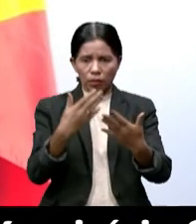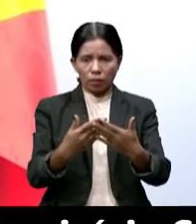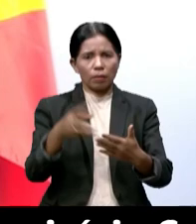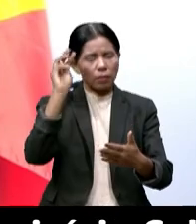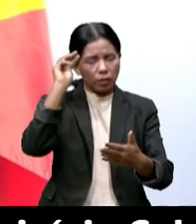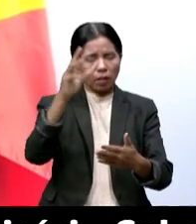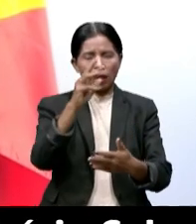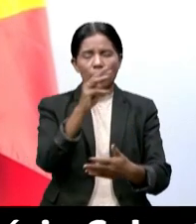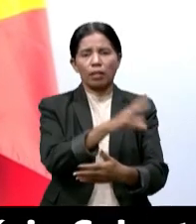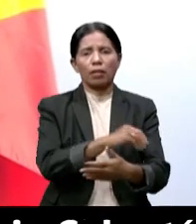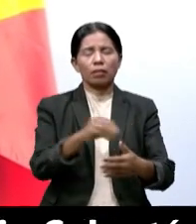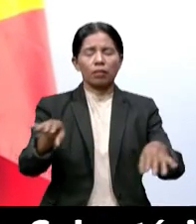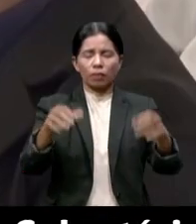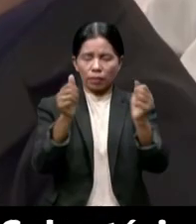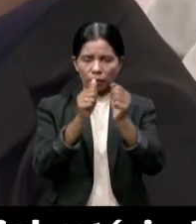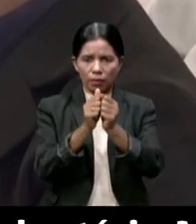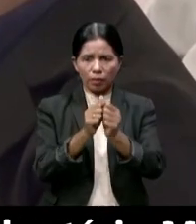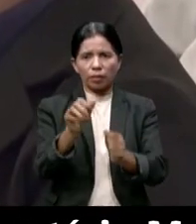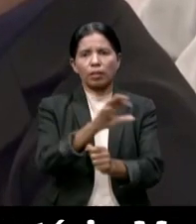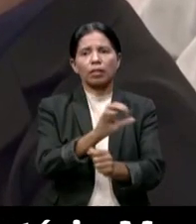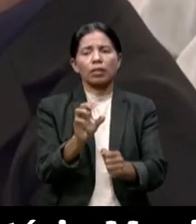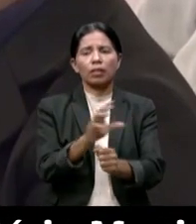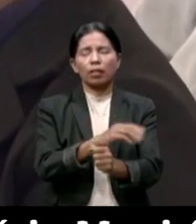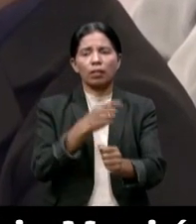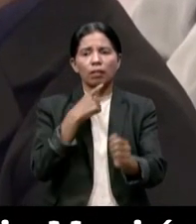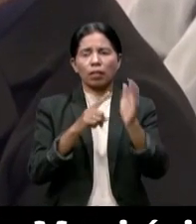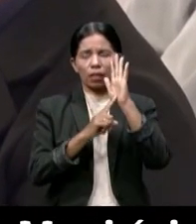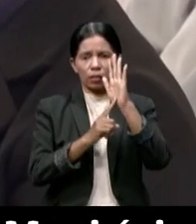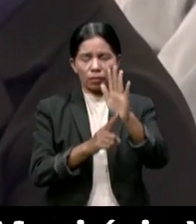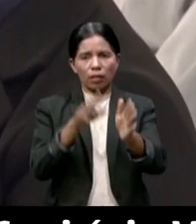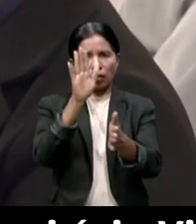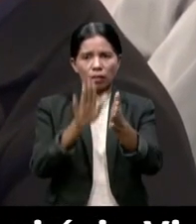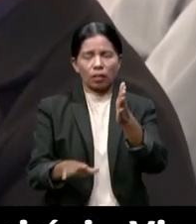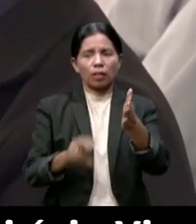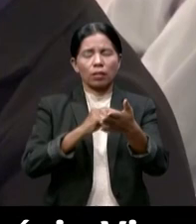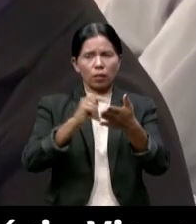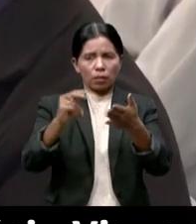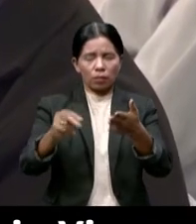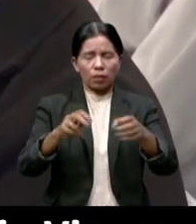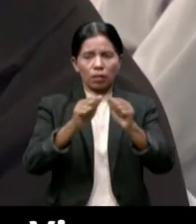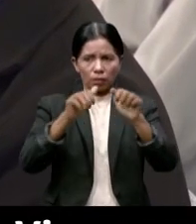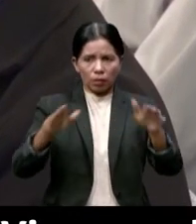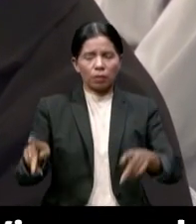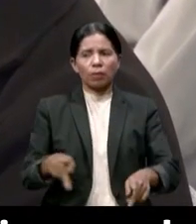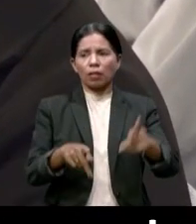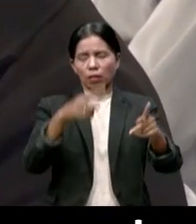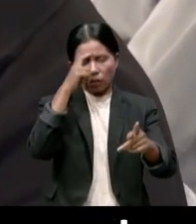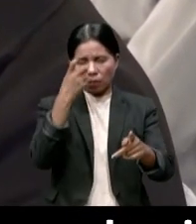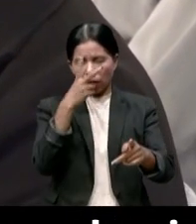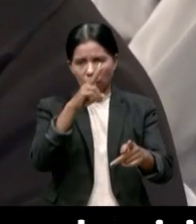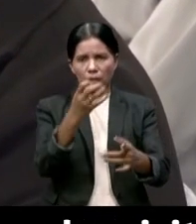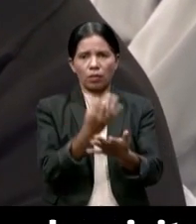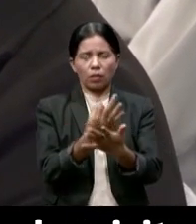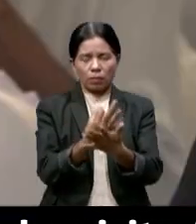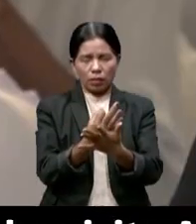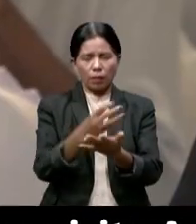Ministério do Negócio Estrangeiro na cooperação, no segundo vice-primeiro-ministro, a tu diminui número funcionário administração público, tamatuir predição, orçamento,